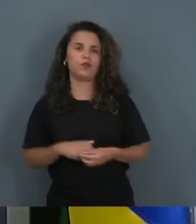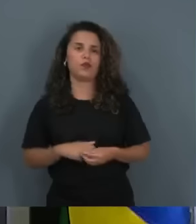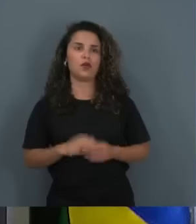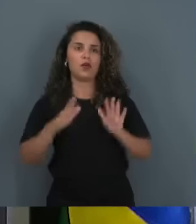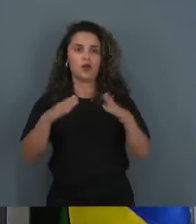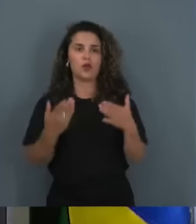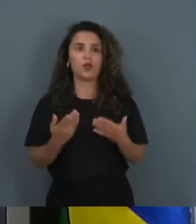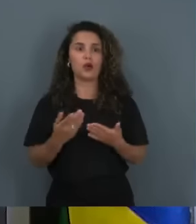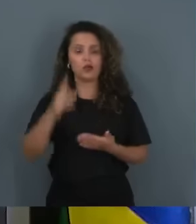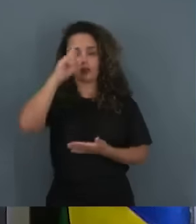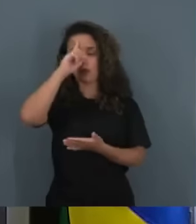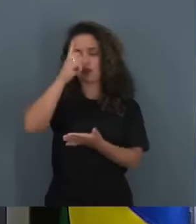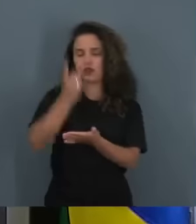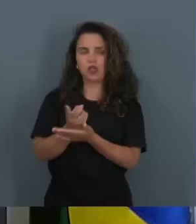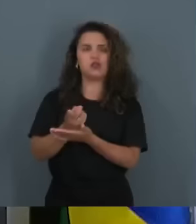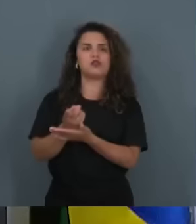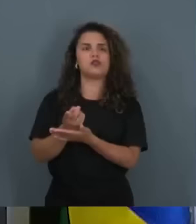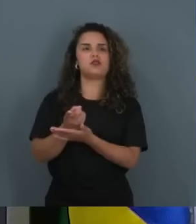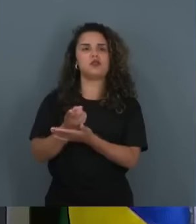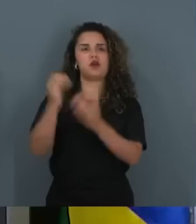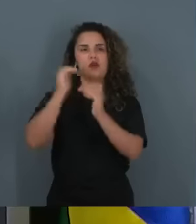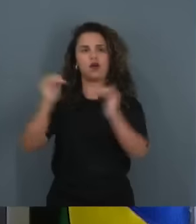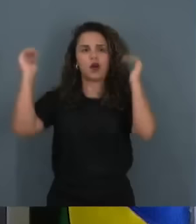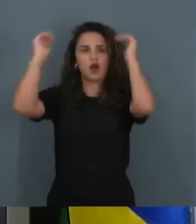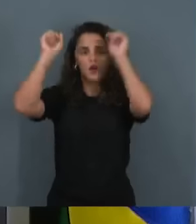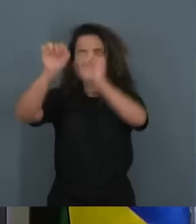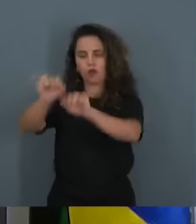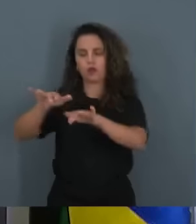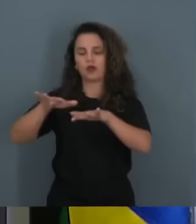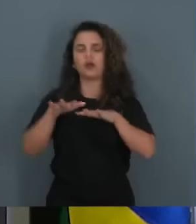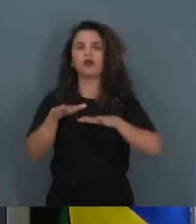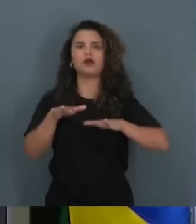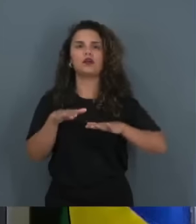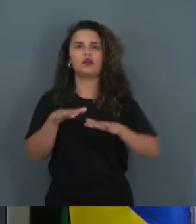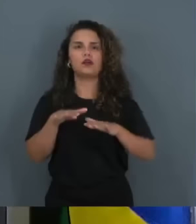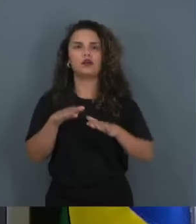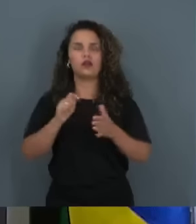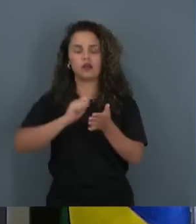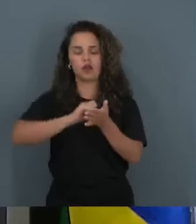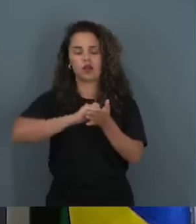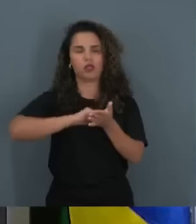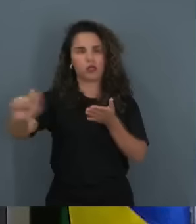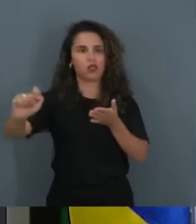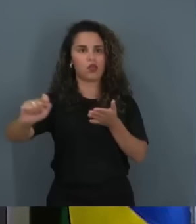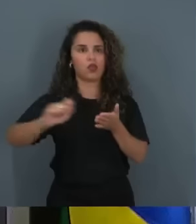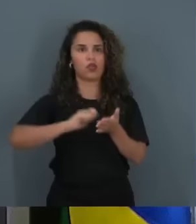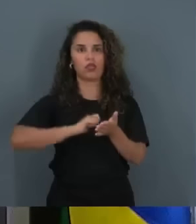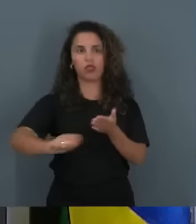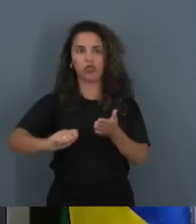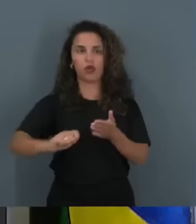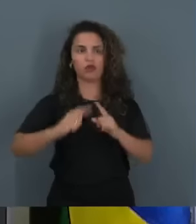decisão soberana do plenário, eu vou falar daqui a pouco aqui, é anulada numa canetada.